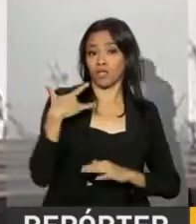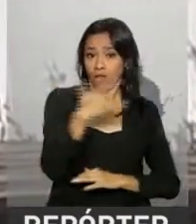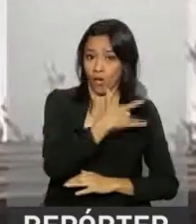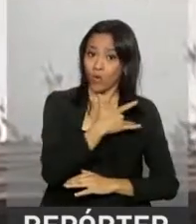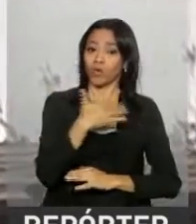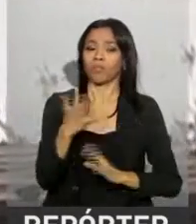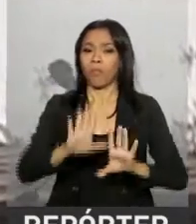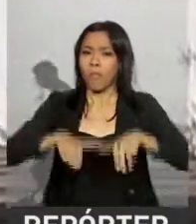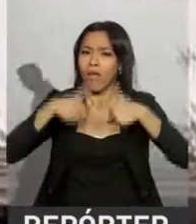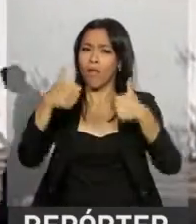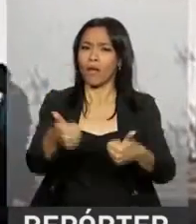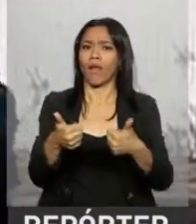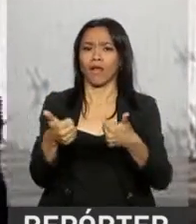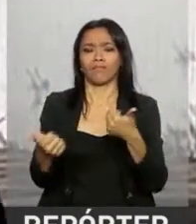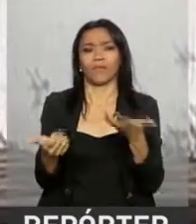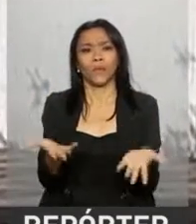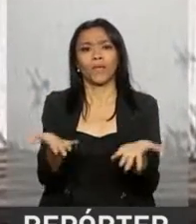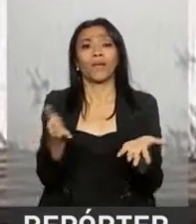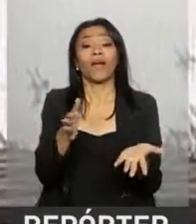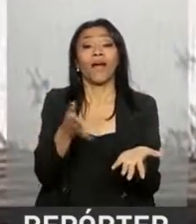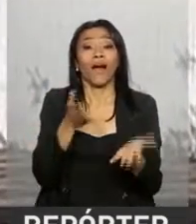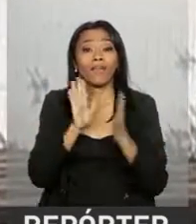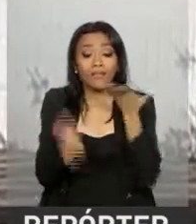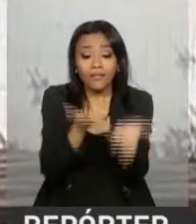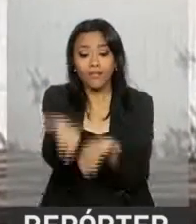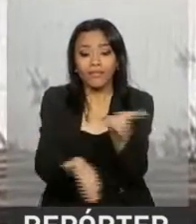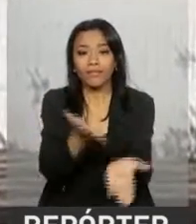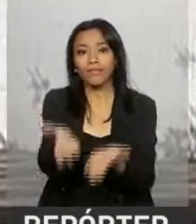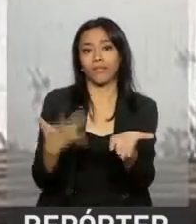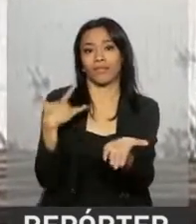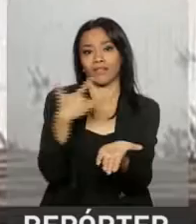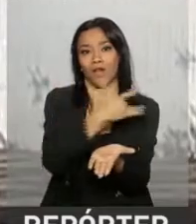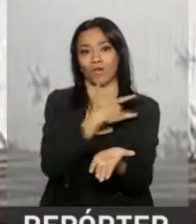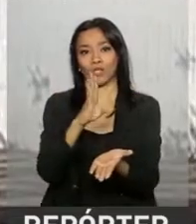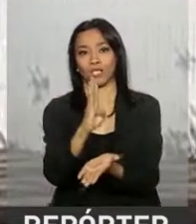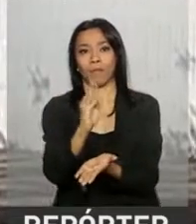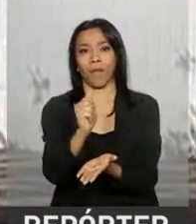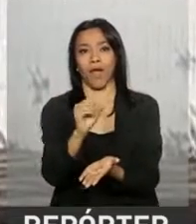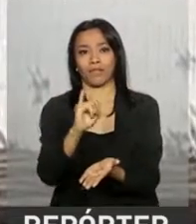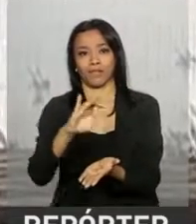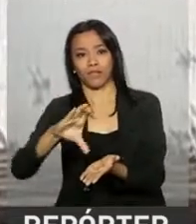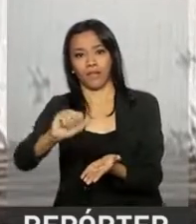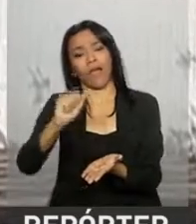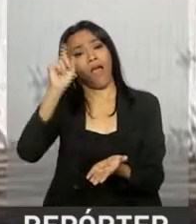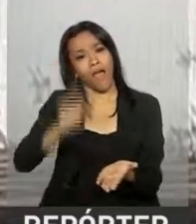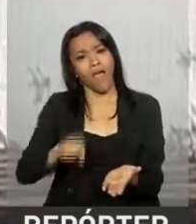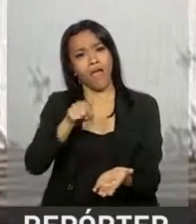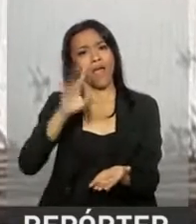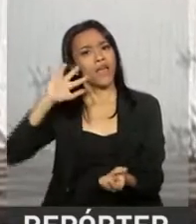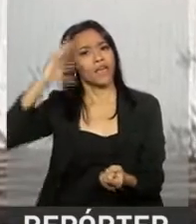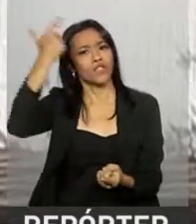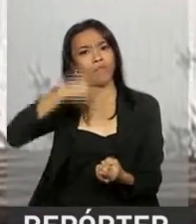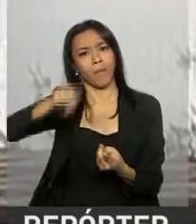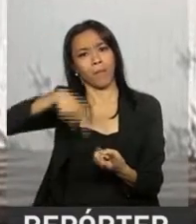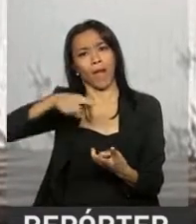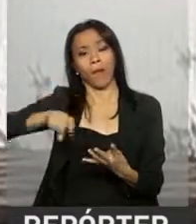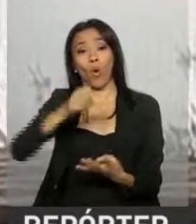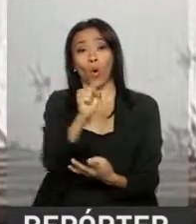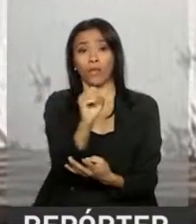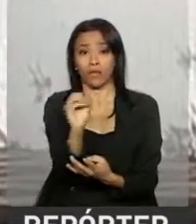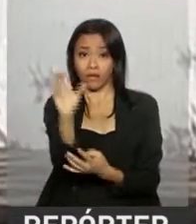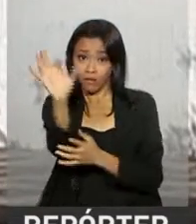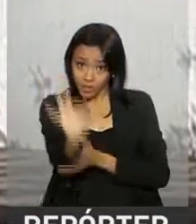atenção básica que é a porta de entrada para o sistema único de saúde e que é responsável por resolver 80%